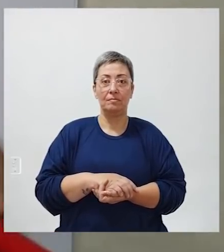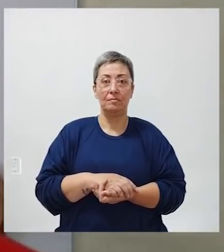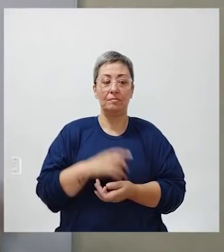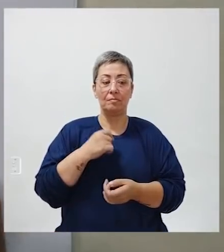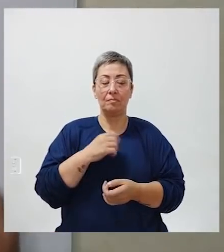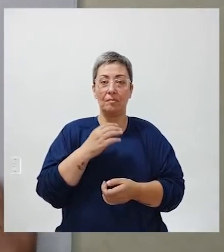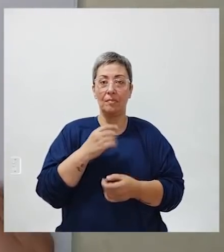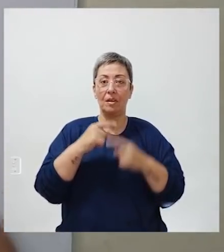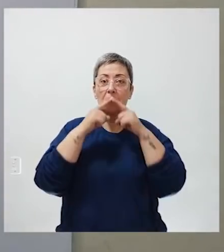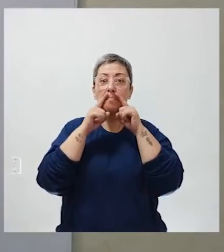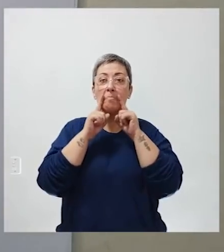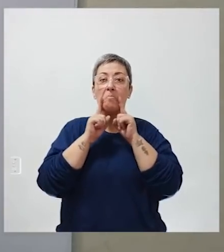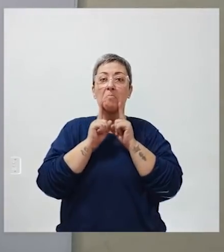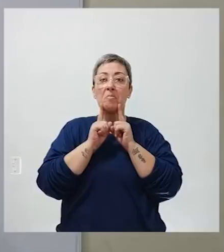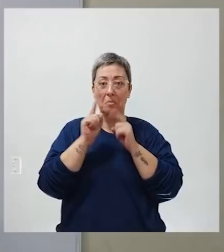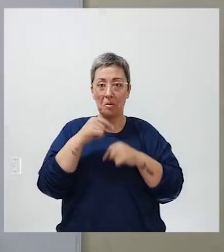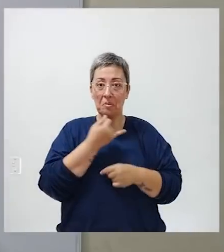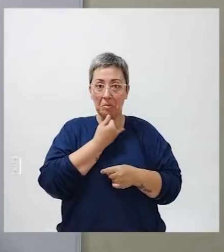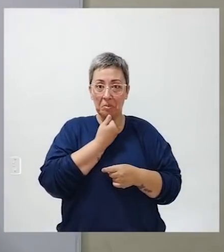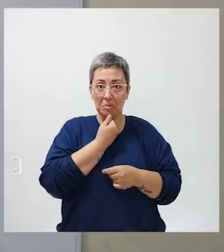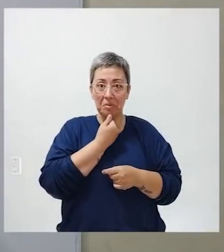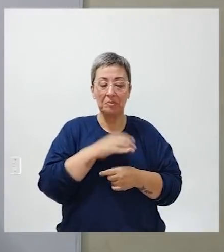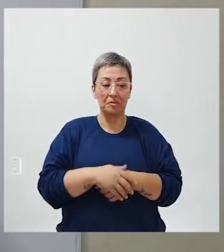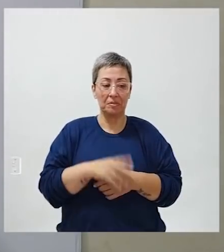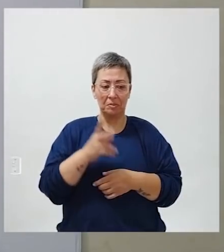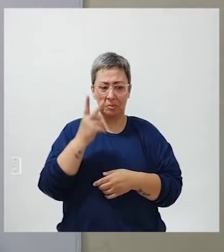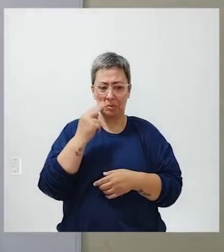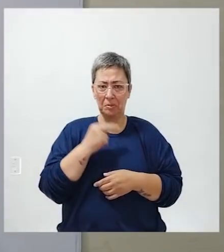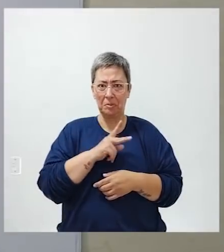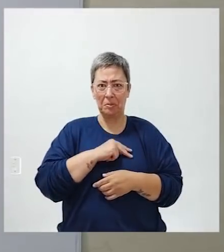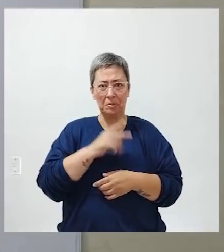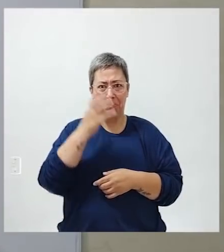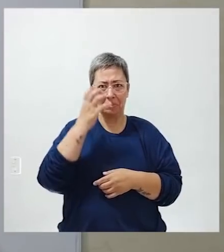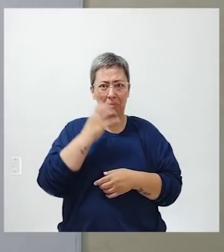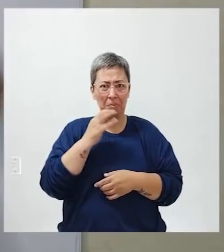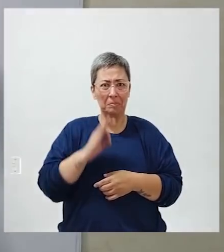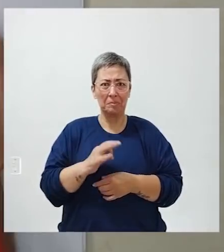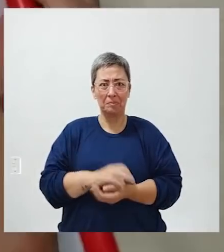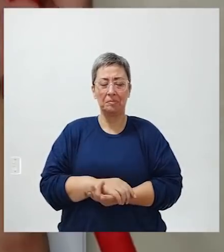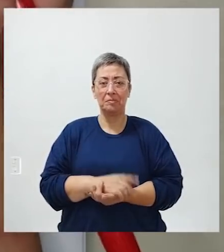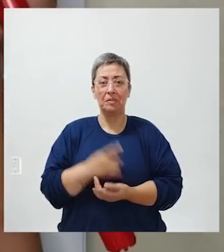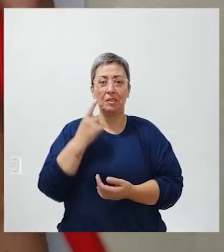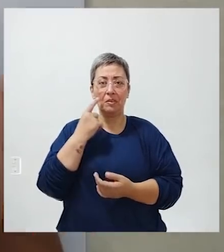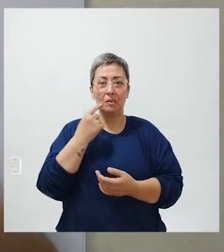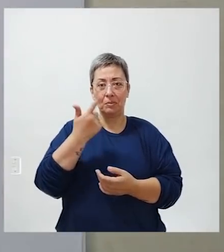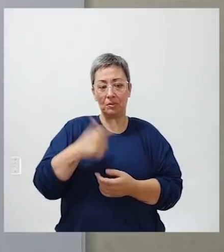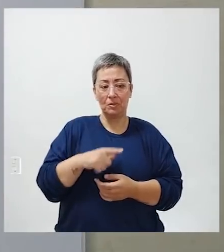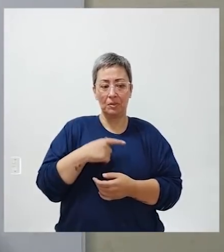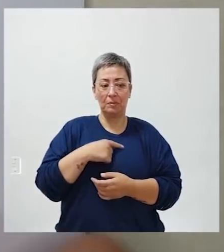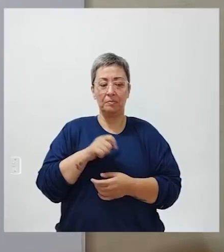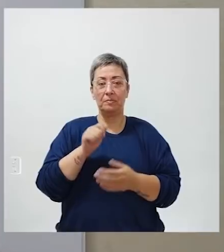A boca pra baixo, porque ela ficou triste? Nossa, ela tá bem brava mesmo, hein? Vamos falar de